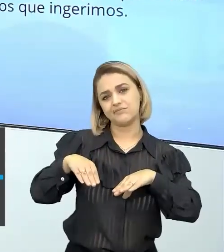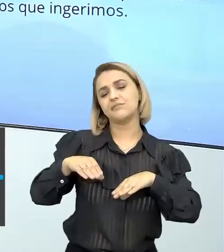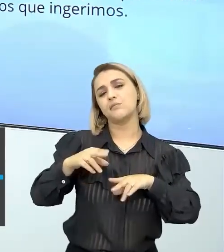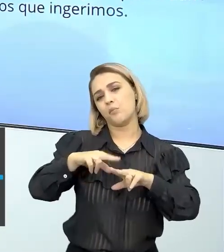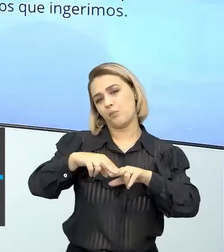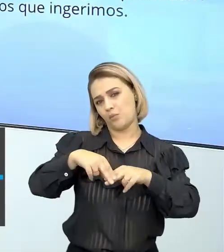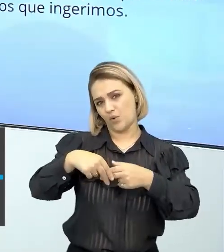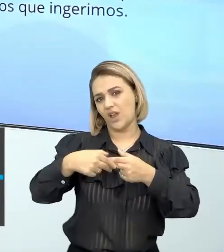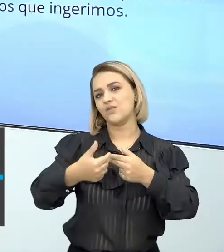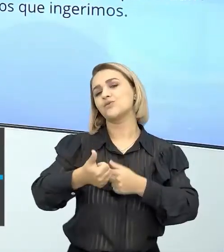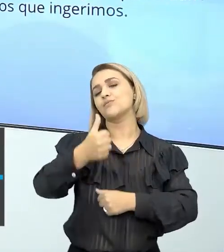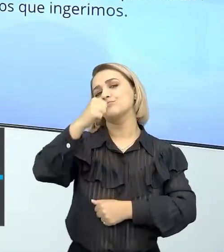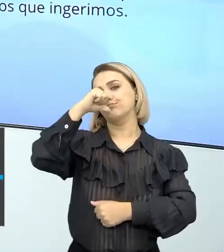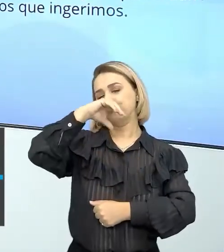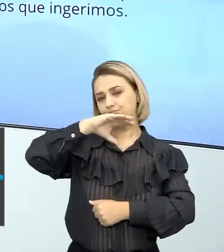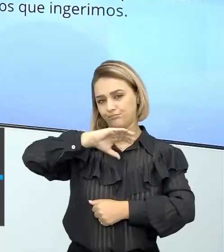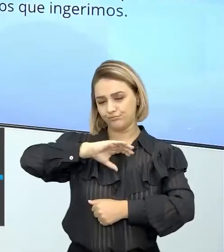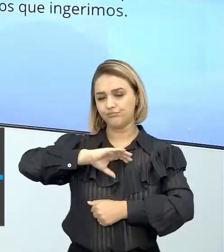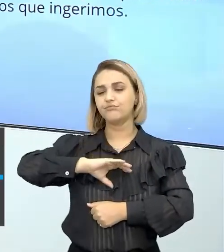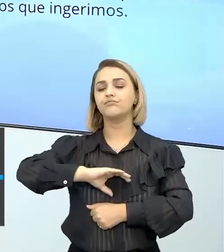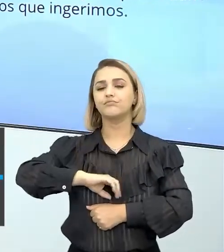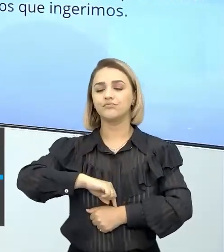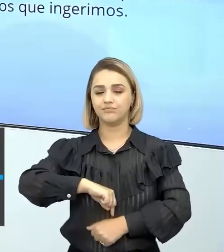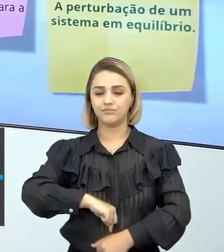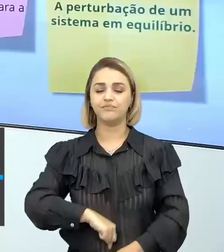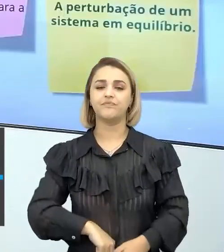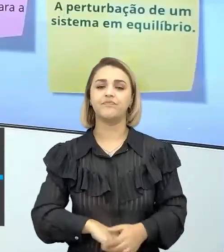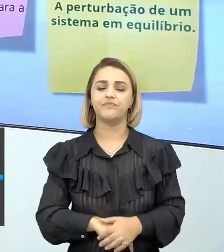agente externo, tá bem? Então é isso.